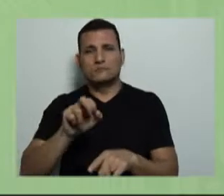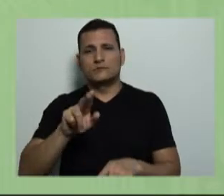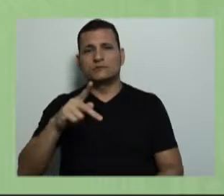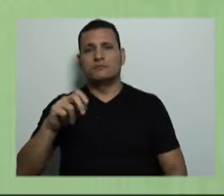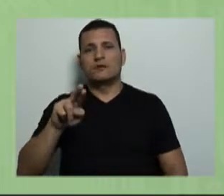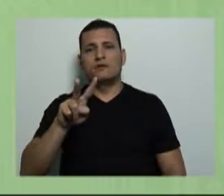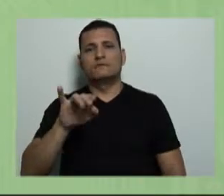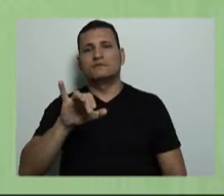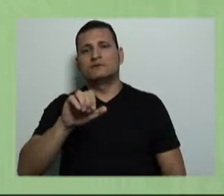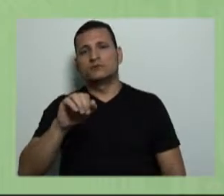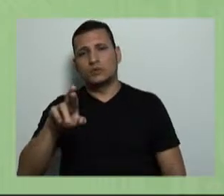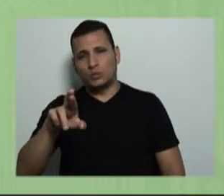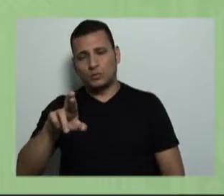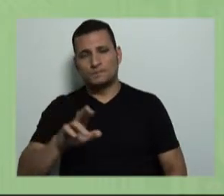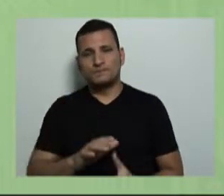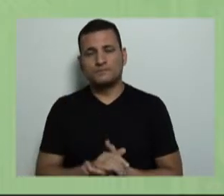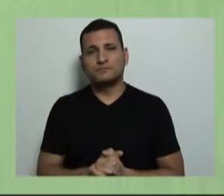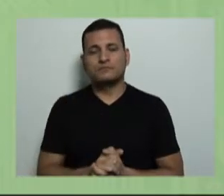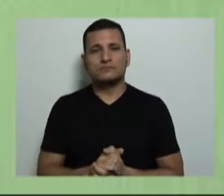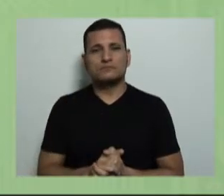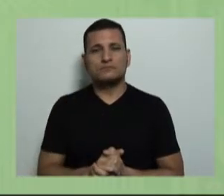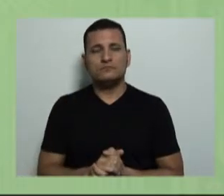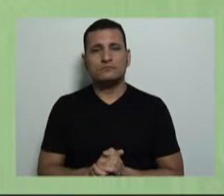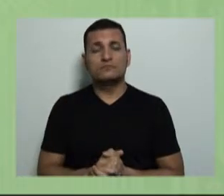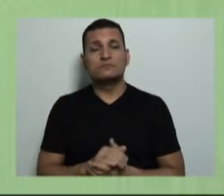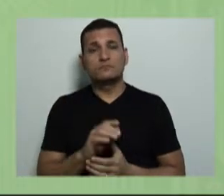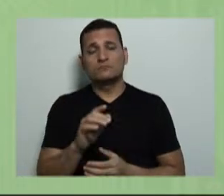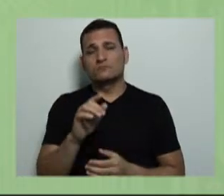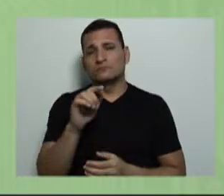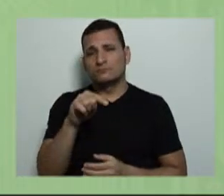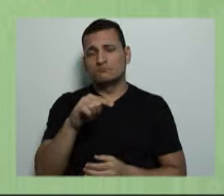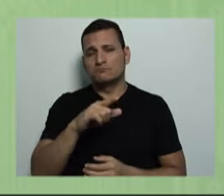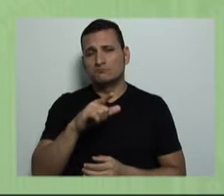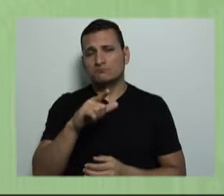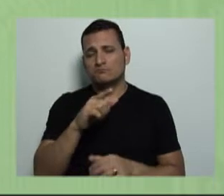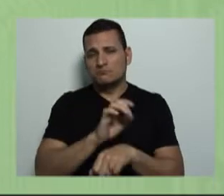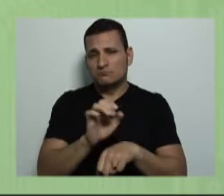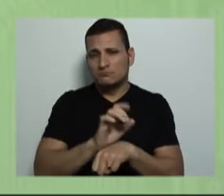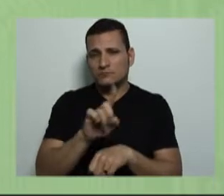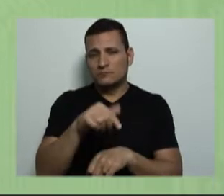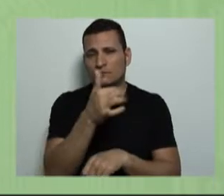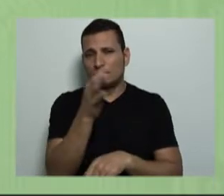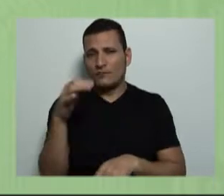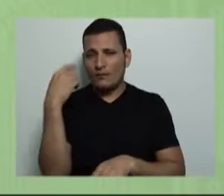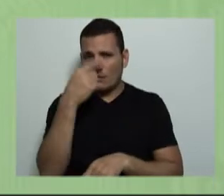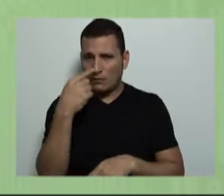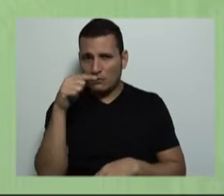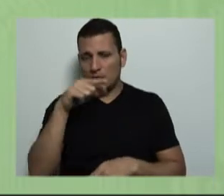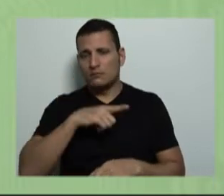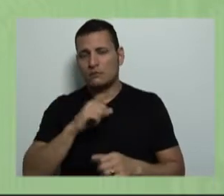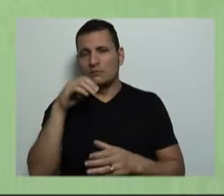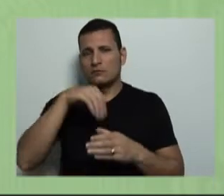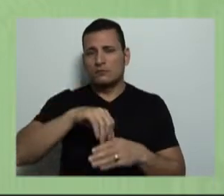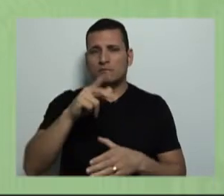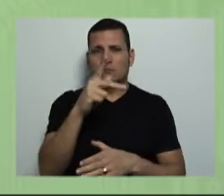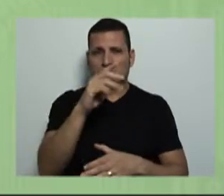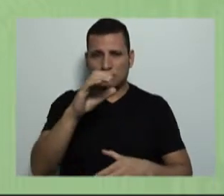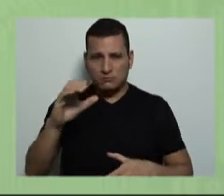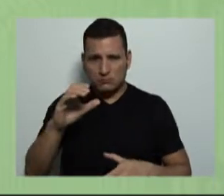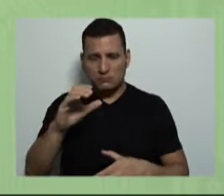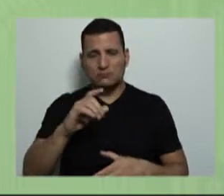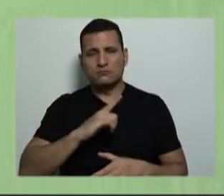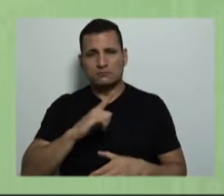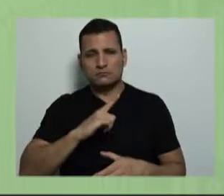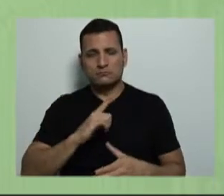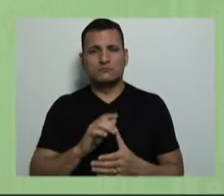de 100 horas, ele é previsto no nosso projeto pedagógico de curso, na modalidade de prática profissional supervisionada, e